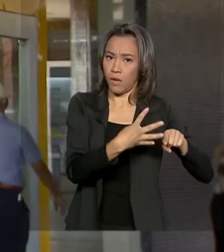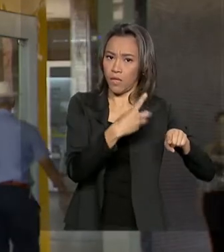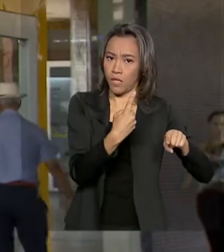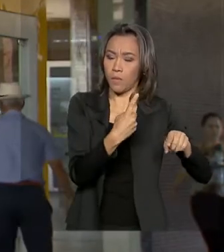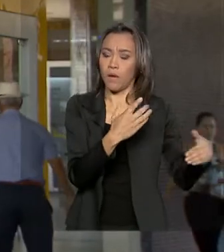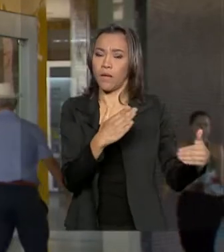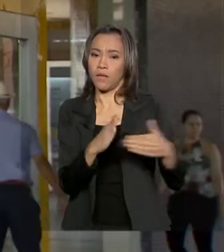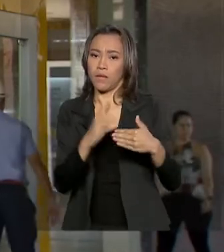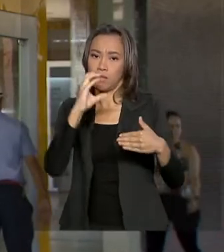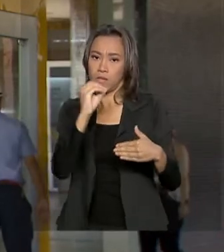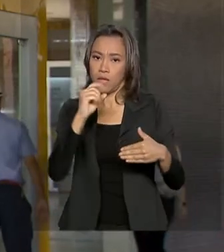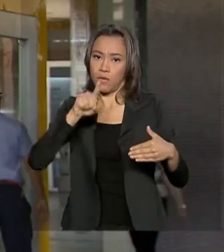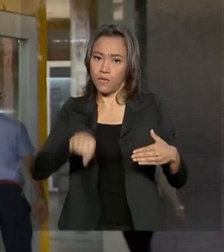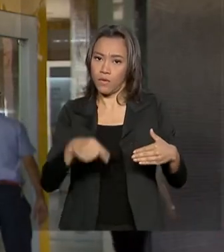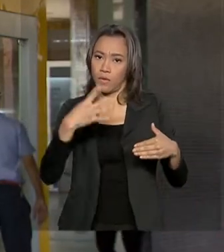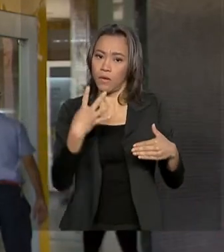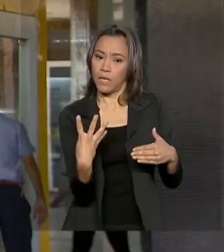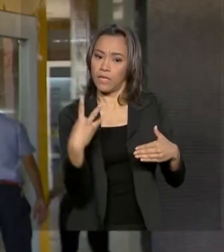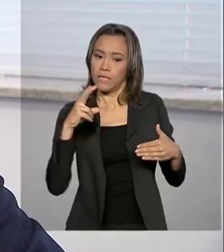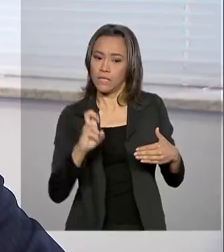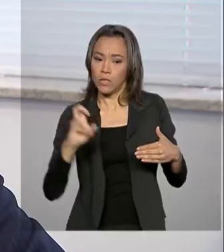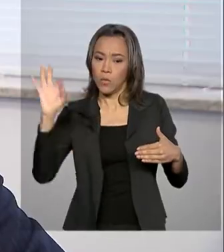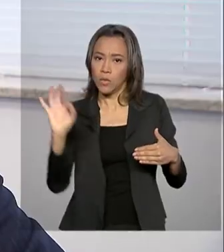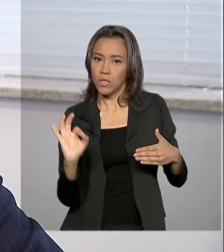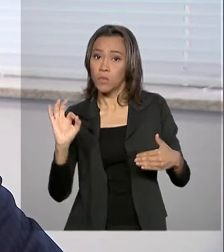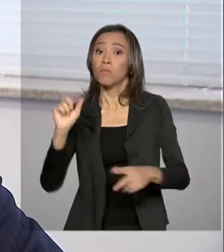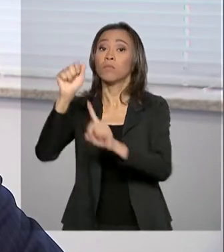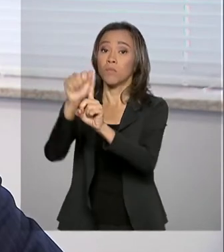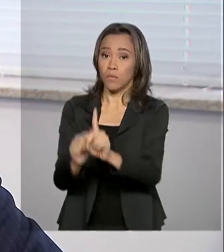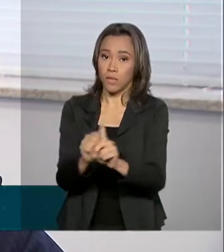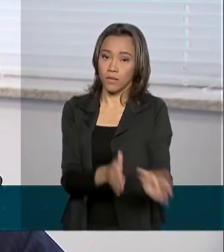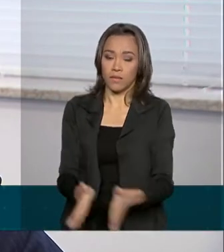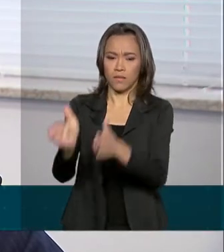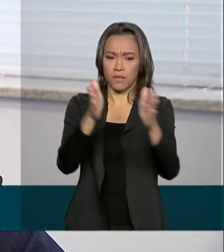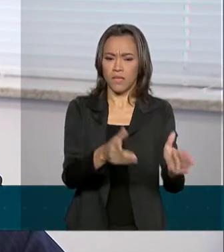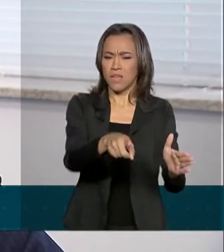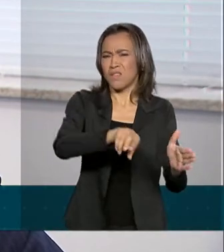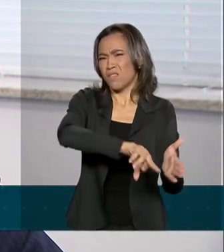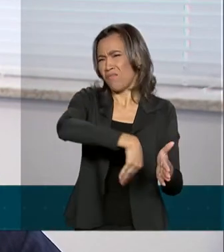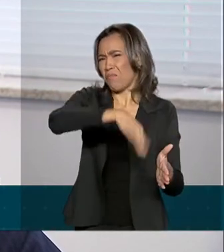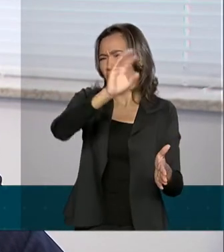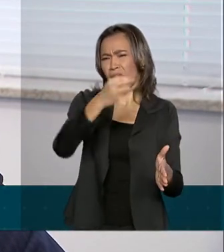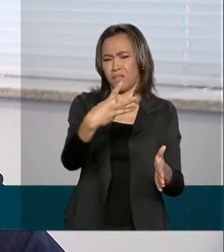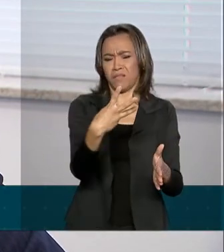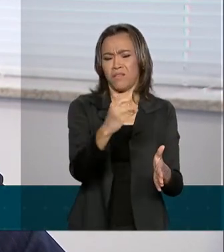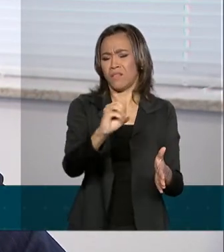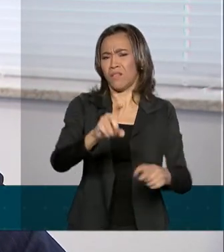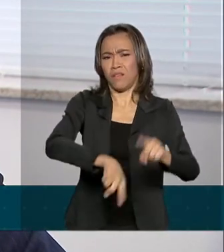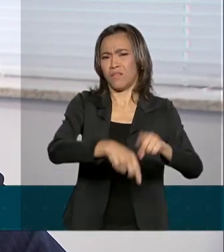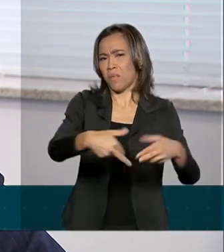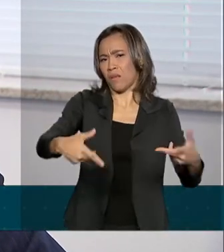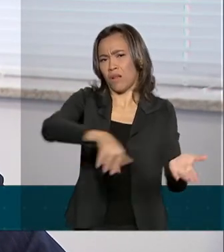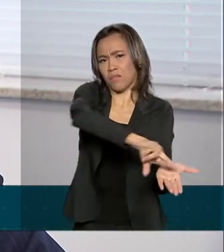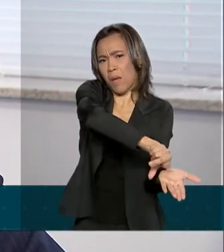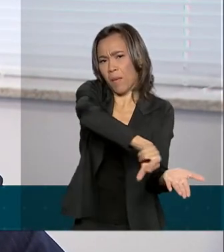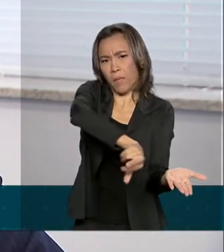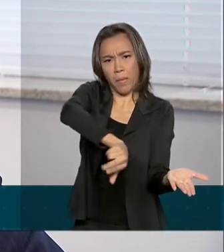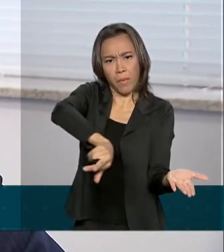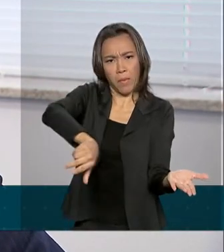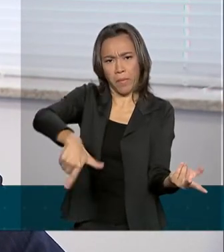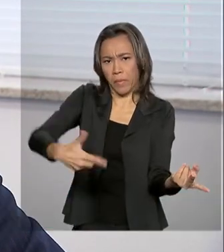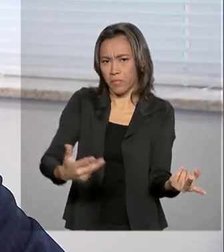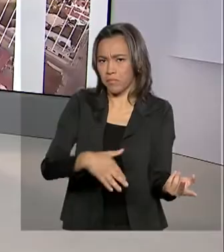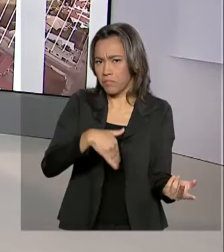,45% ao mês. São mais de 300 itens na lista de equipamentos e